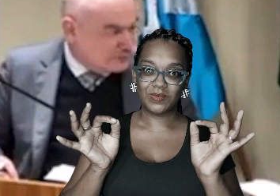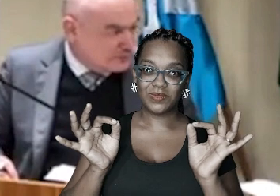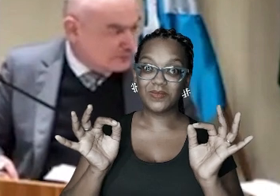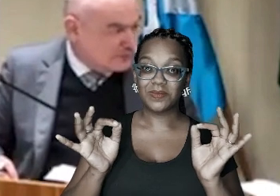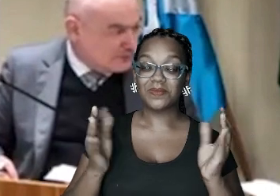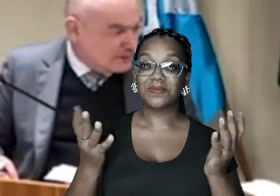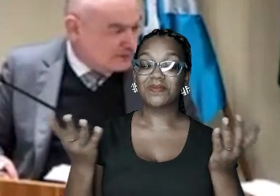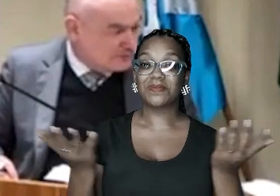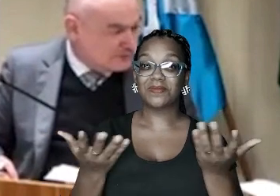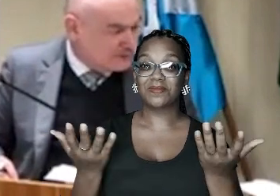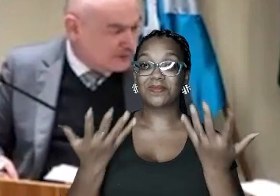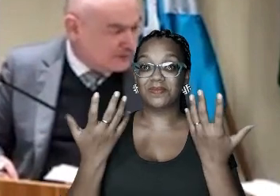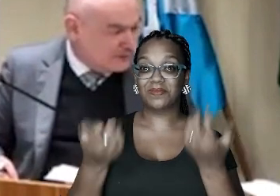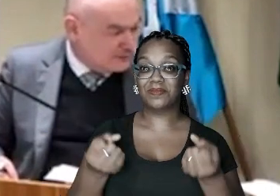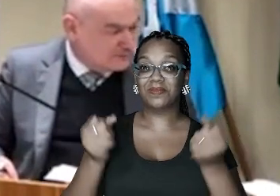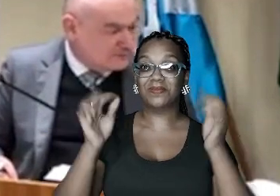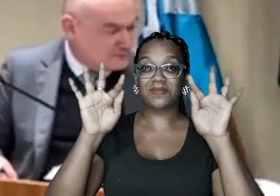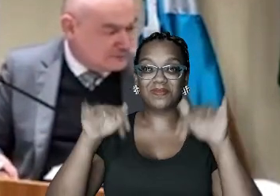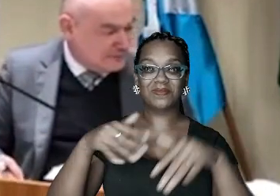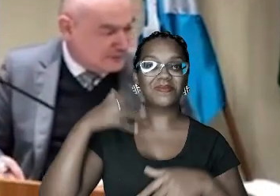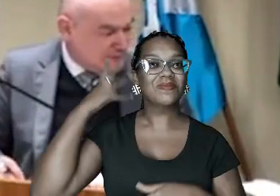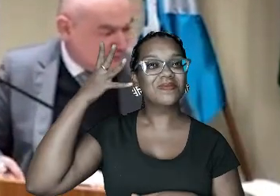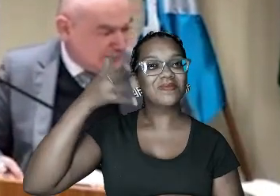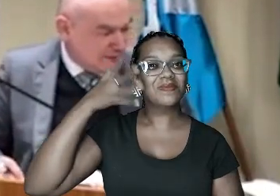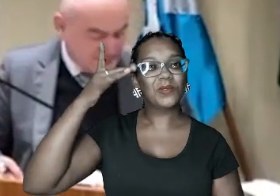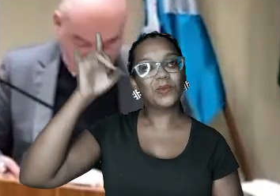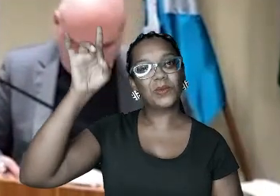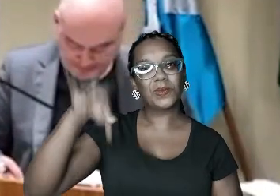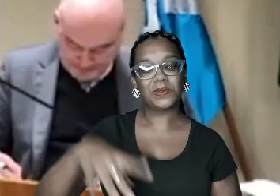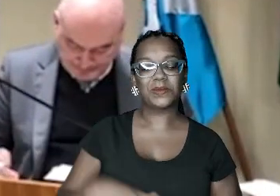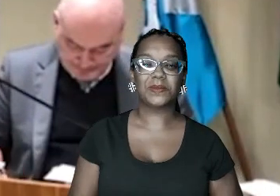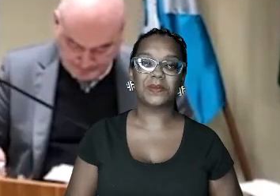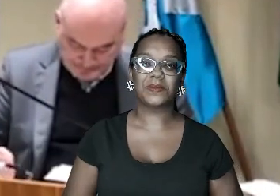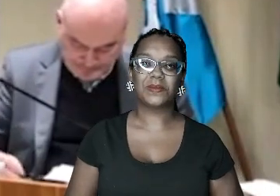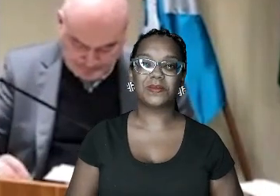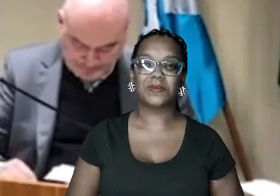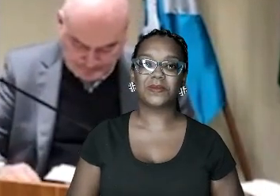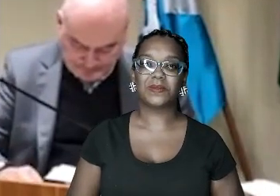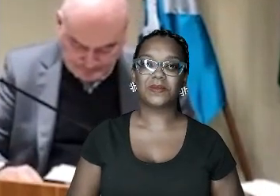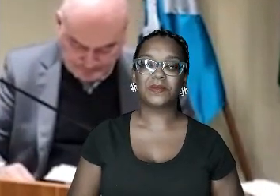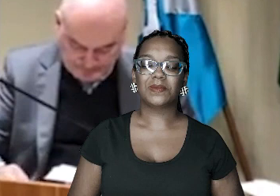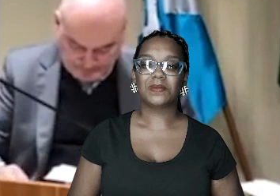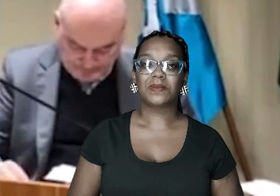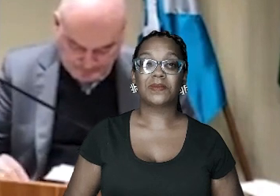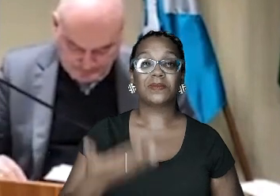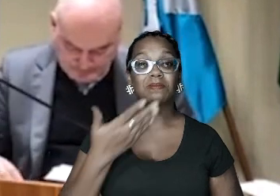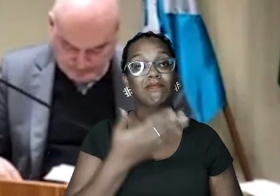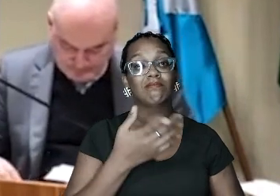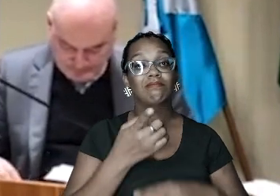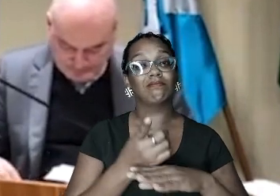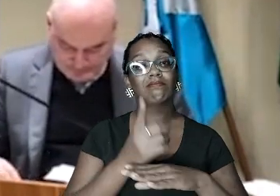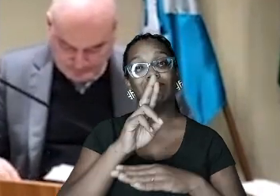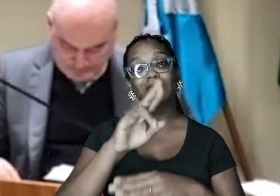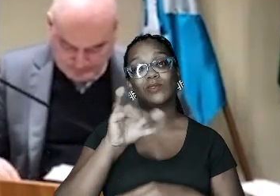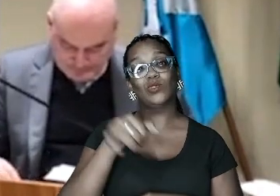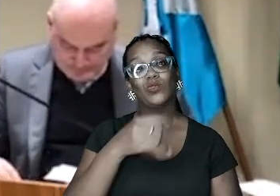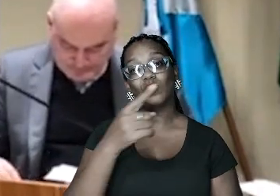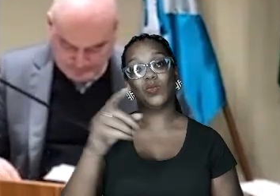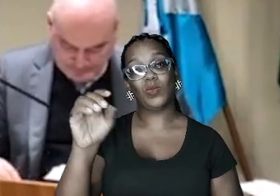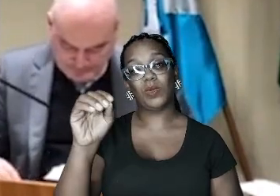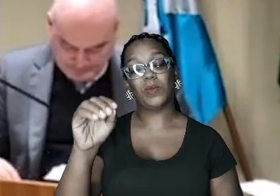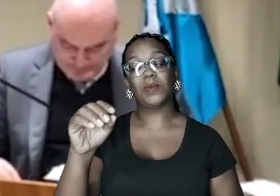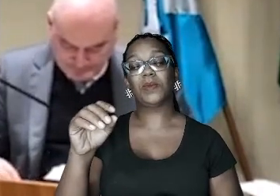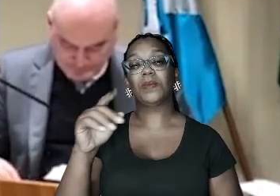a nossa palestra de encerramento com o Dr João Pedro Nascimento que é presidente